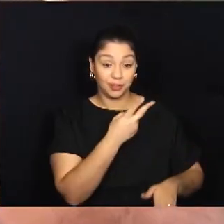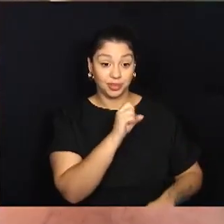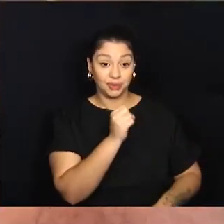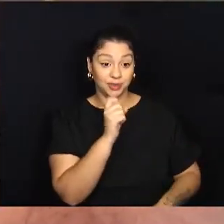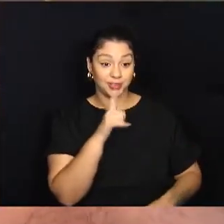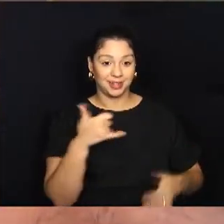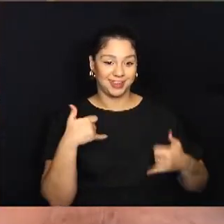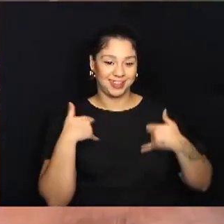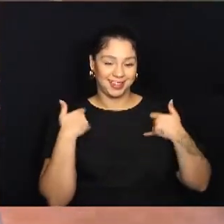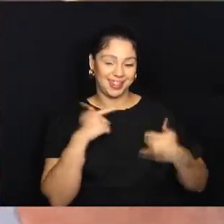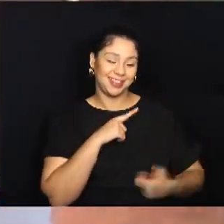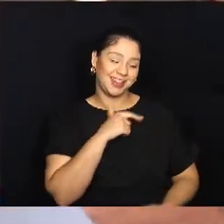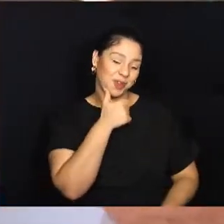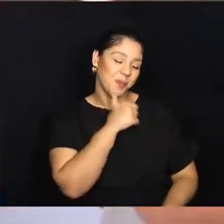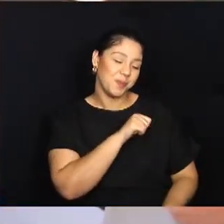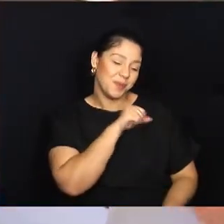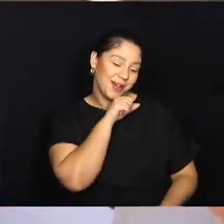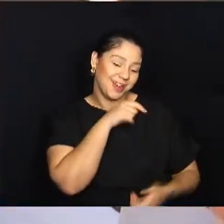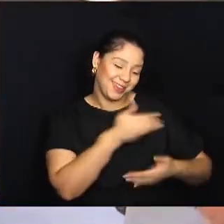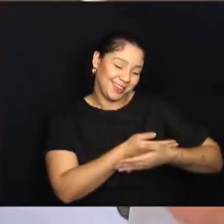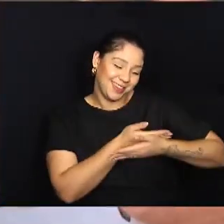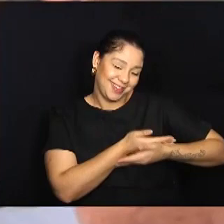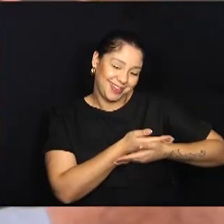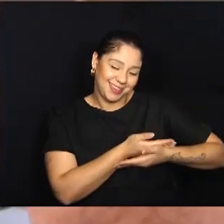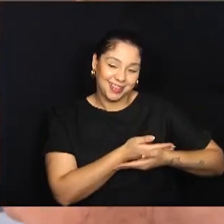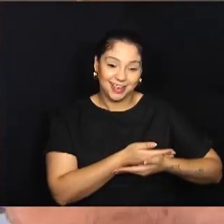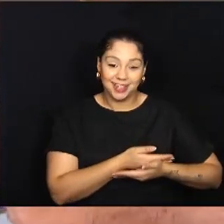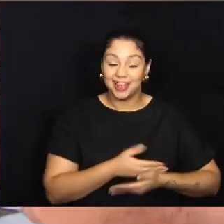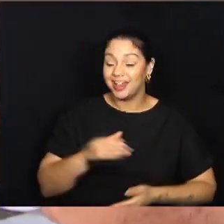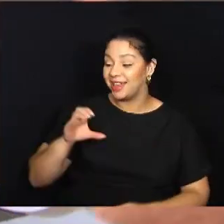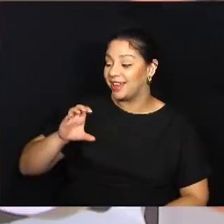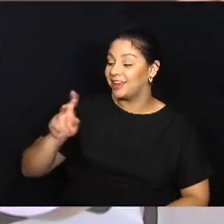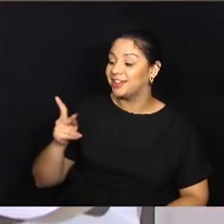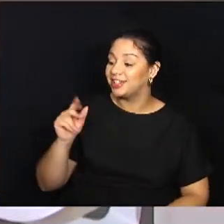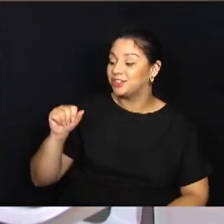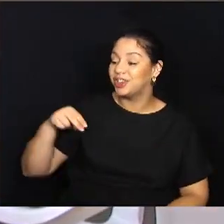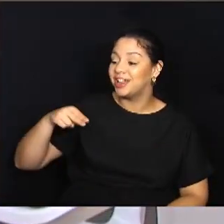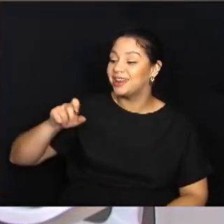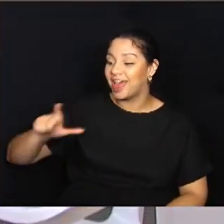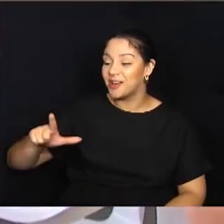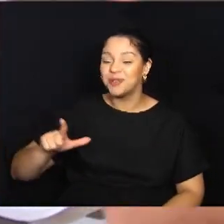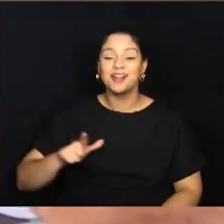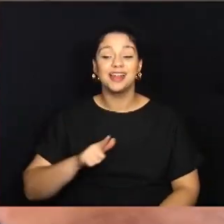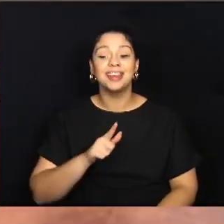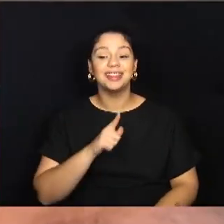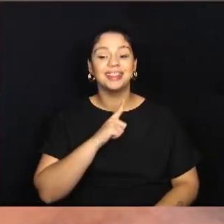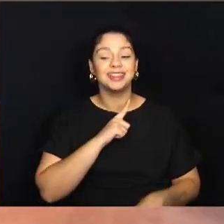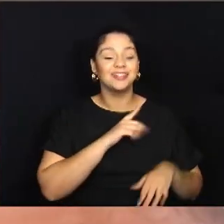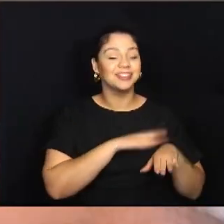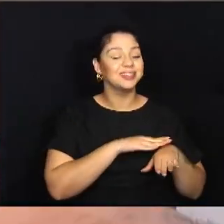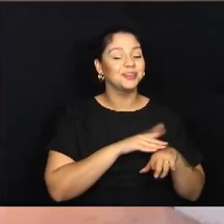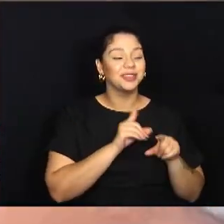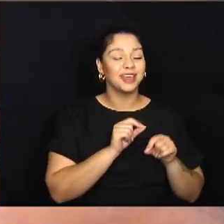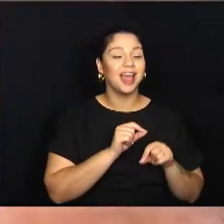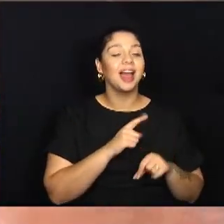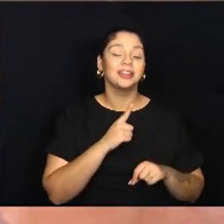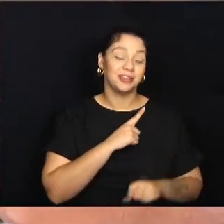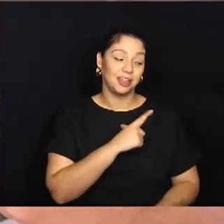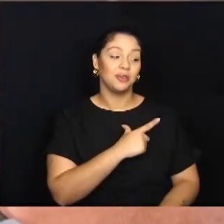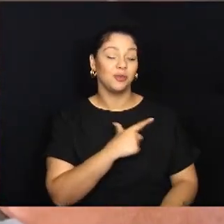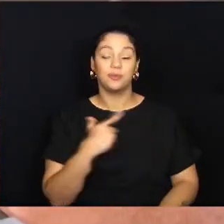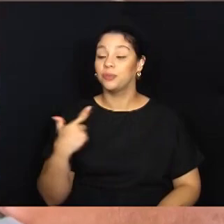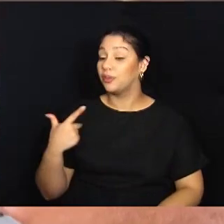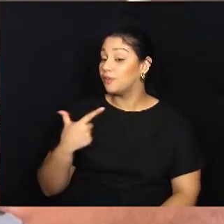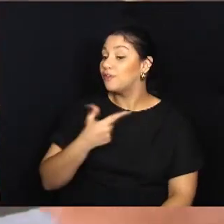sou a mamãe dela. Que legal, é a Chanel? Chanel. E a Chanel veio fazer o quê, então? Veio tomar vacina e veio